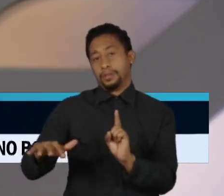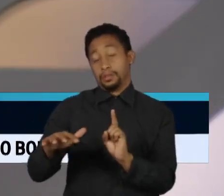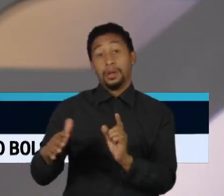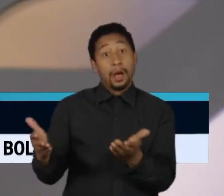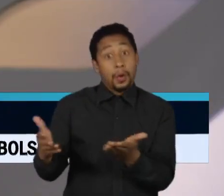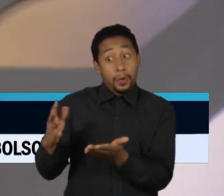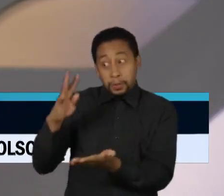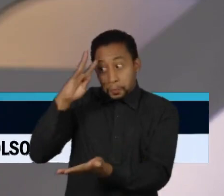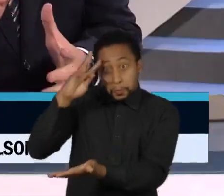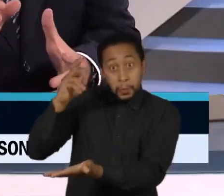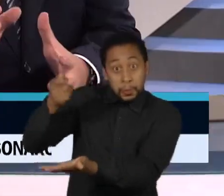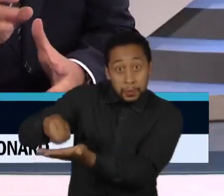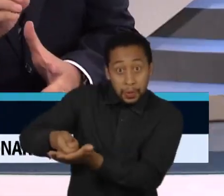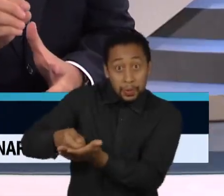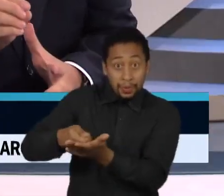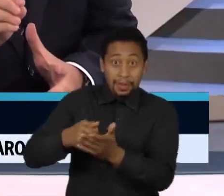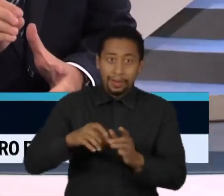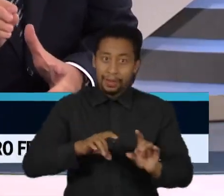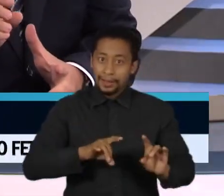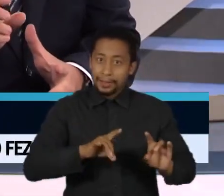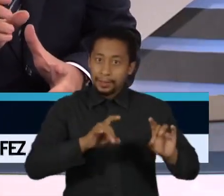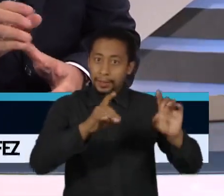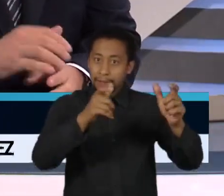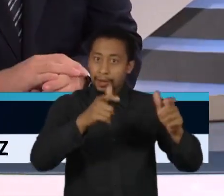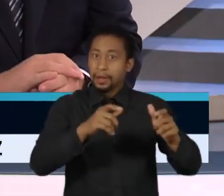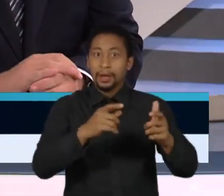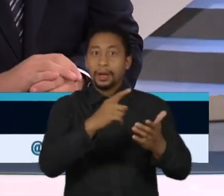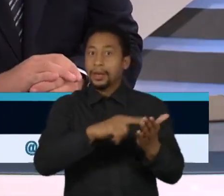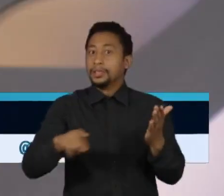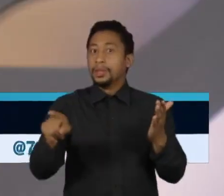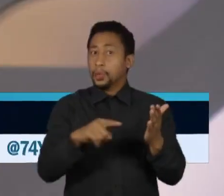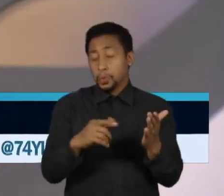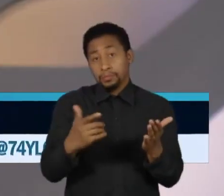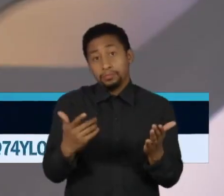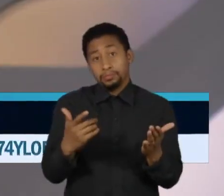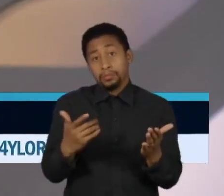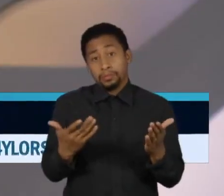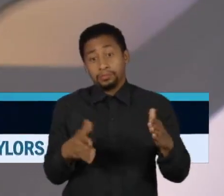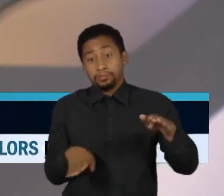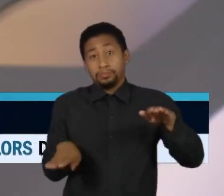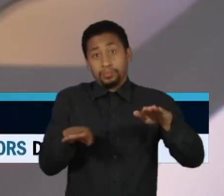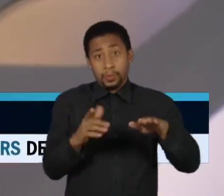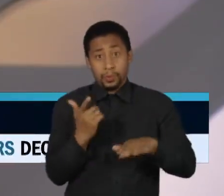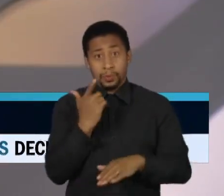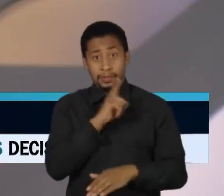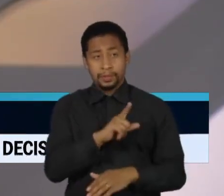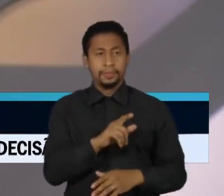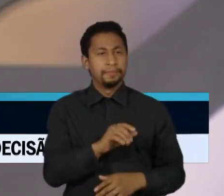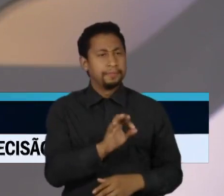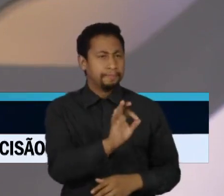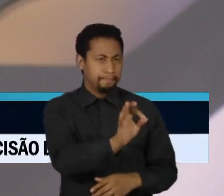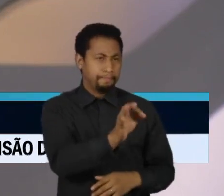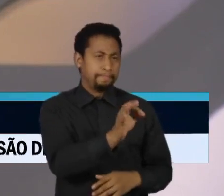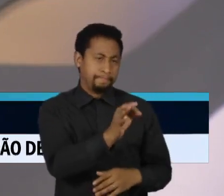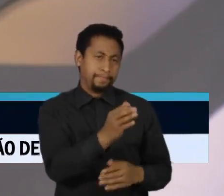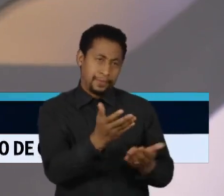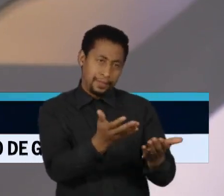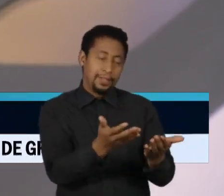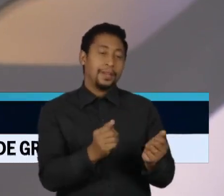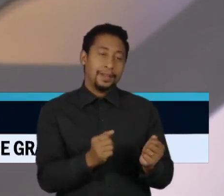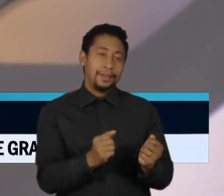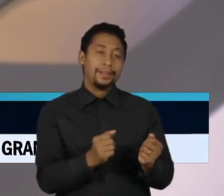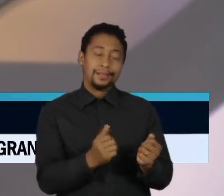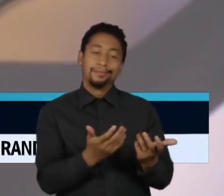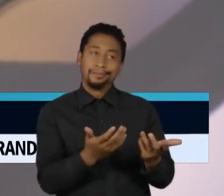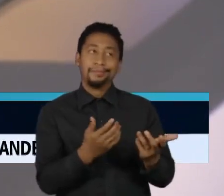decisão, em alguma coisa, pelo menos, a gente avança, né? Sem dúvida. Há um avanço e um avanço considerável também, não